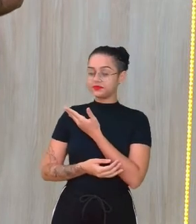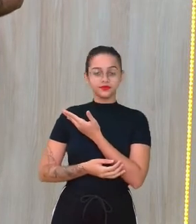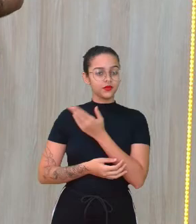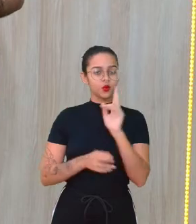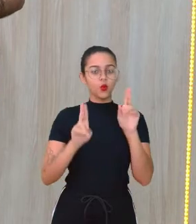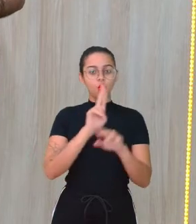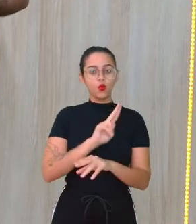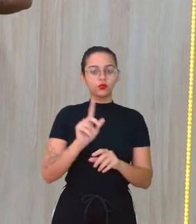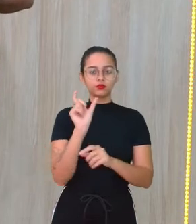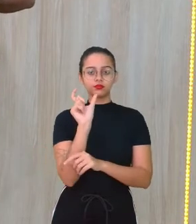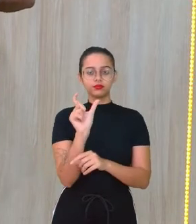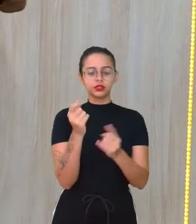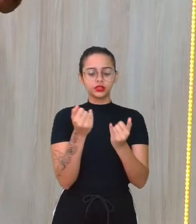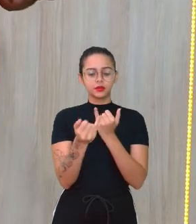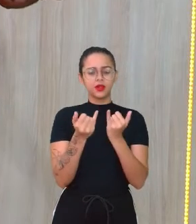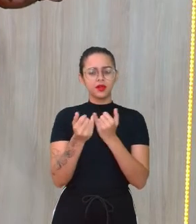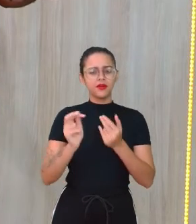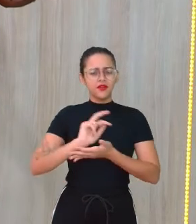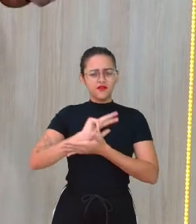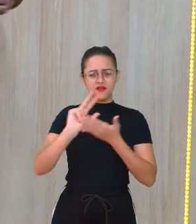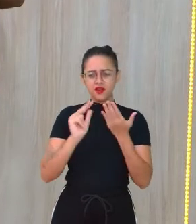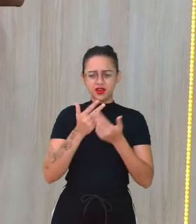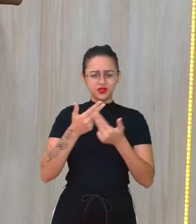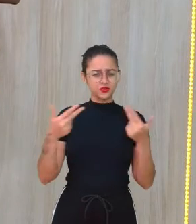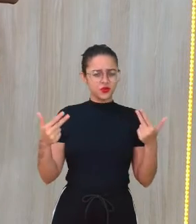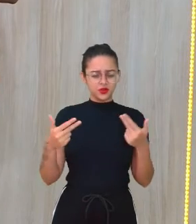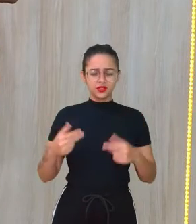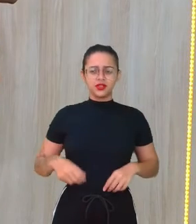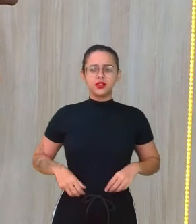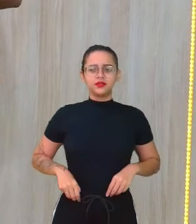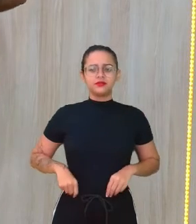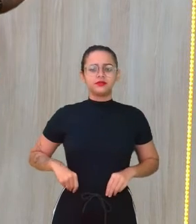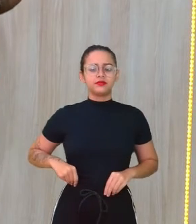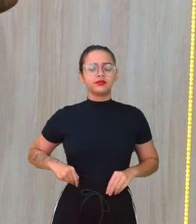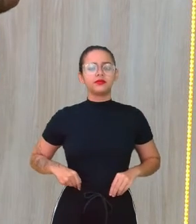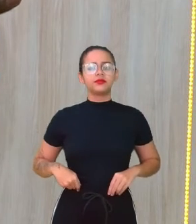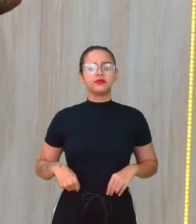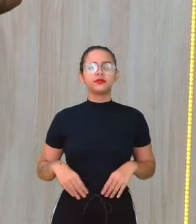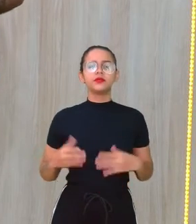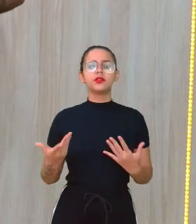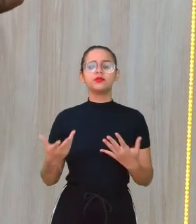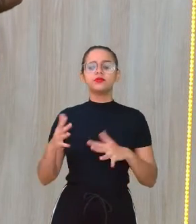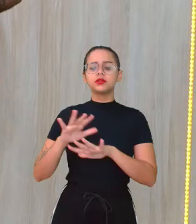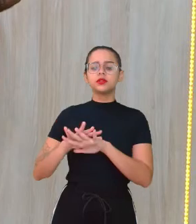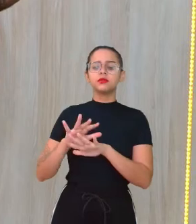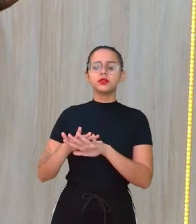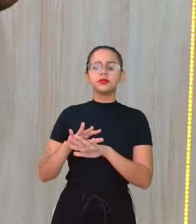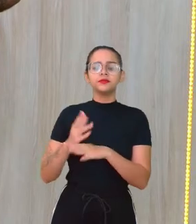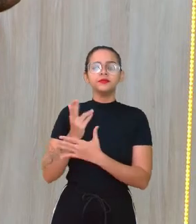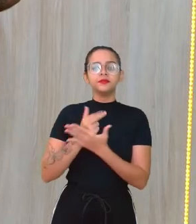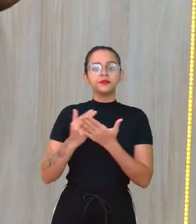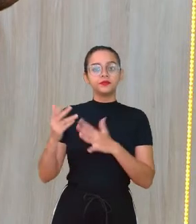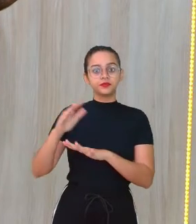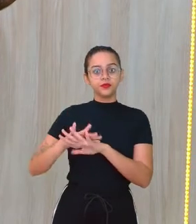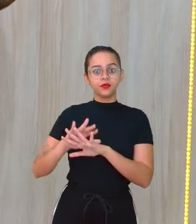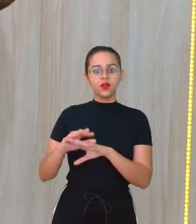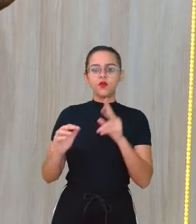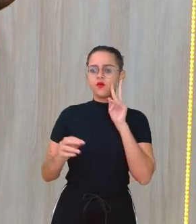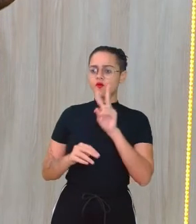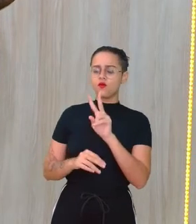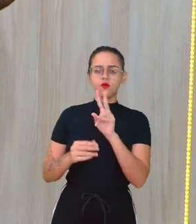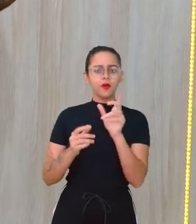termo semelhança para diversas coisas, né? No caso da matemática, da geometria, a gente vai ver que a